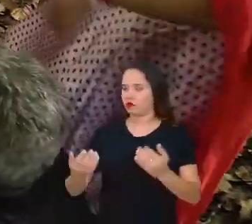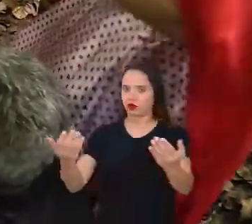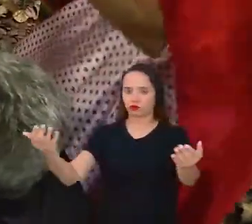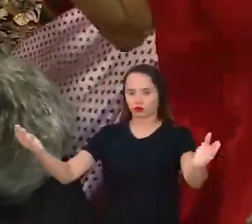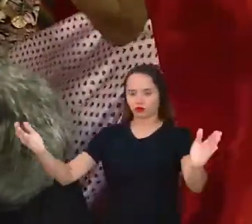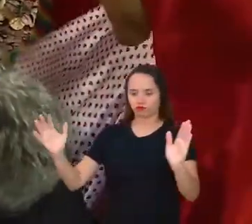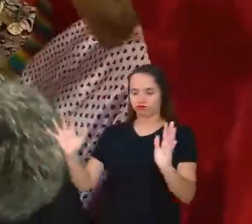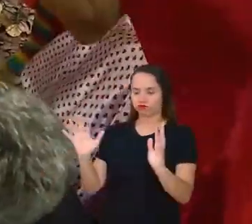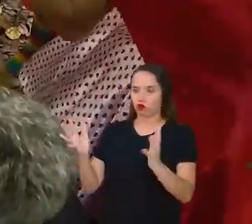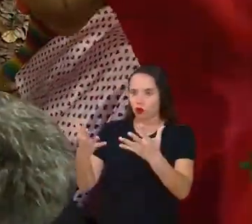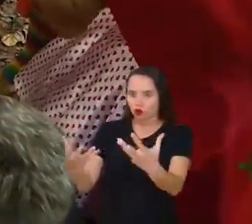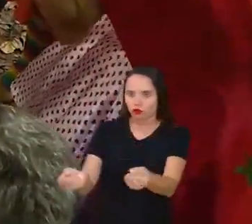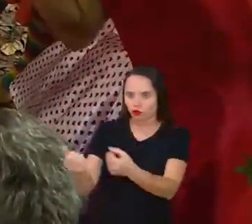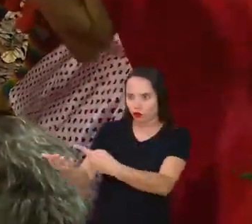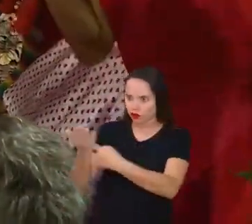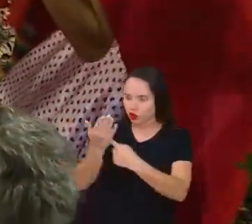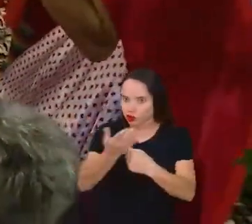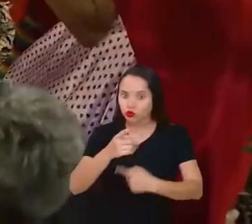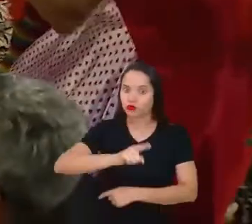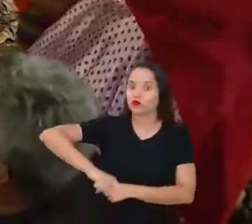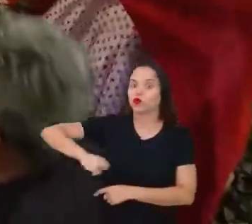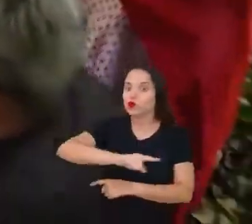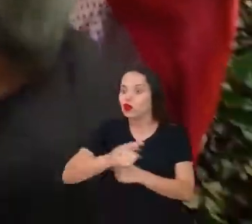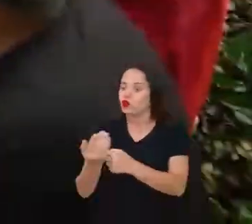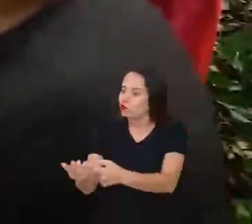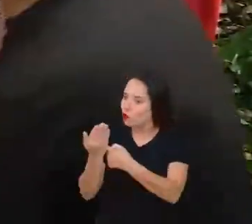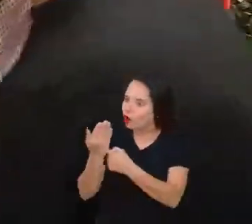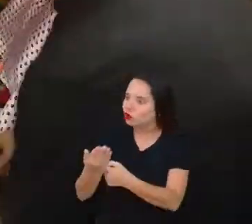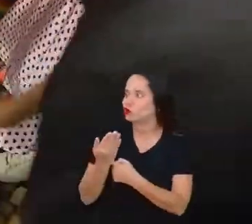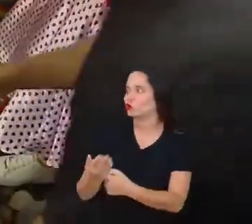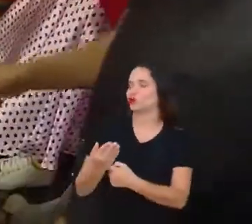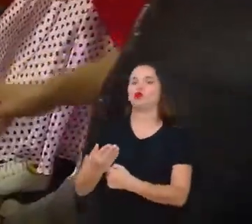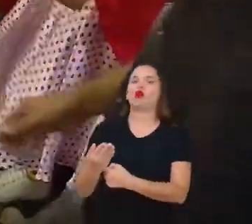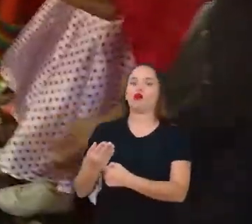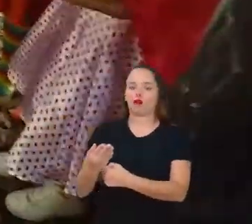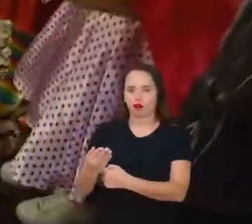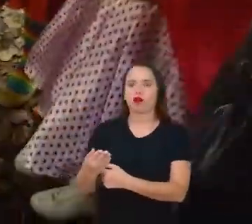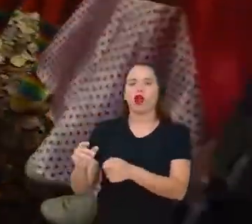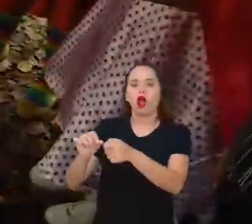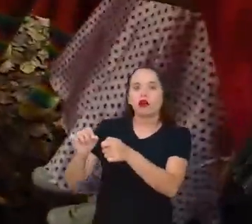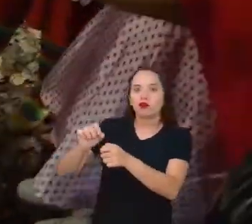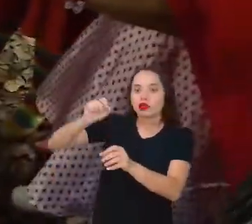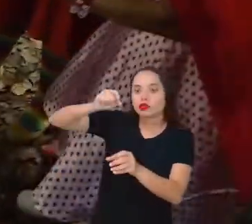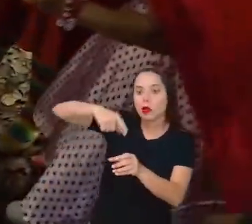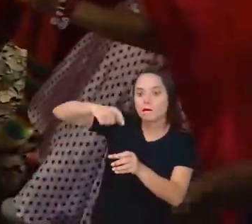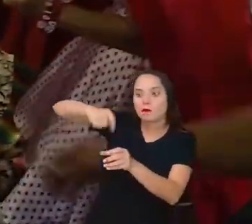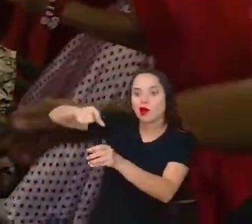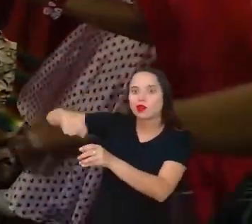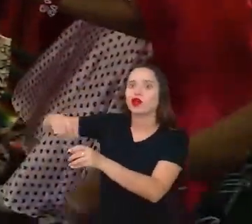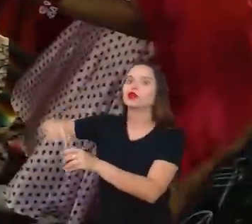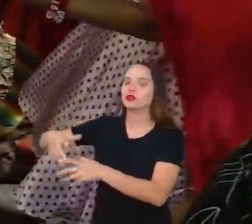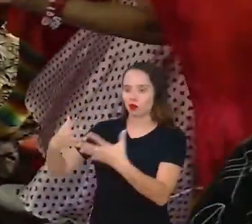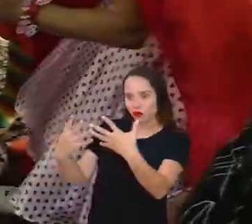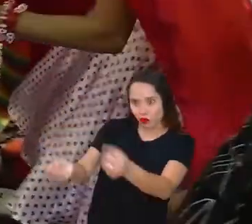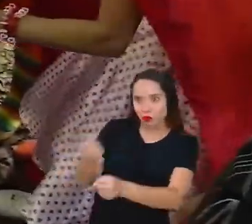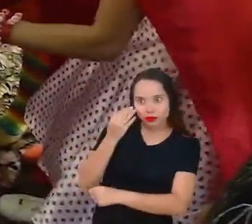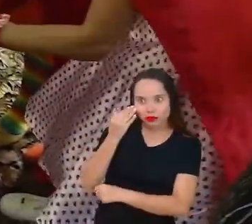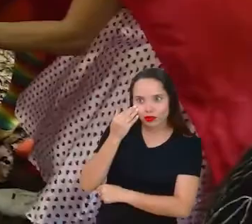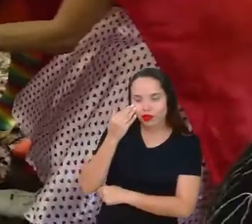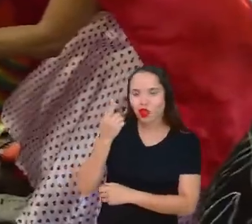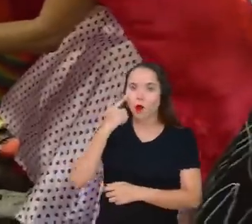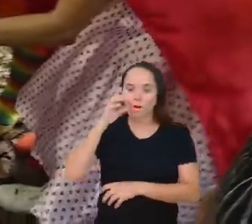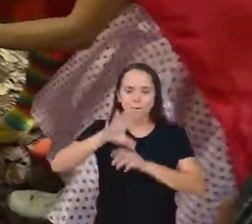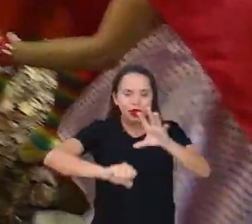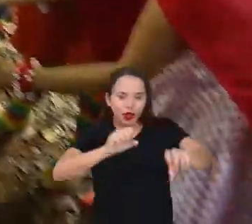Para cá, vamos ajudar. Vocês vão ajudá-lo a fazer a plantação da muda. Vamos lá? Pega